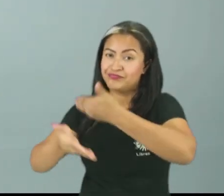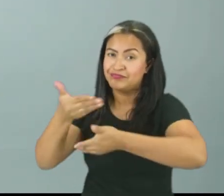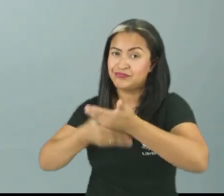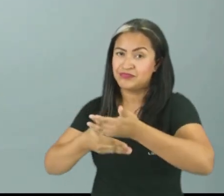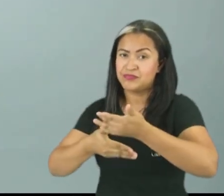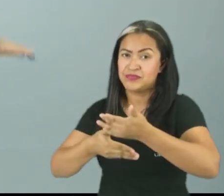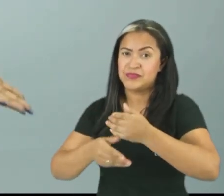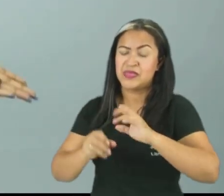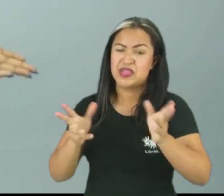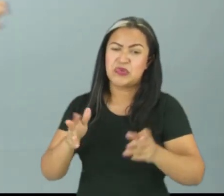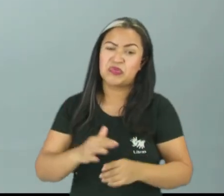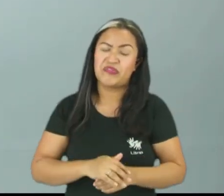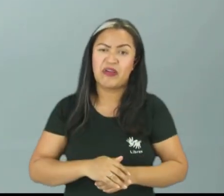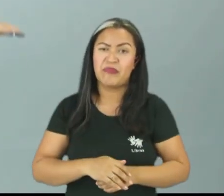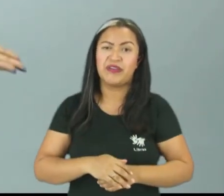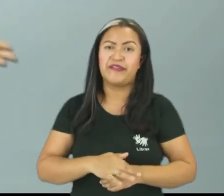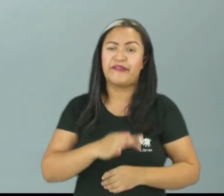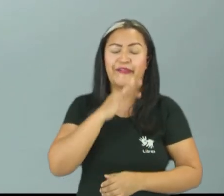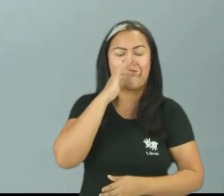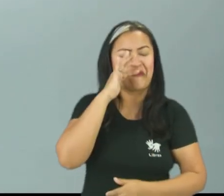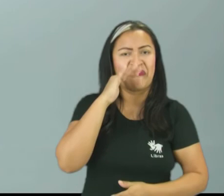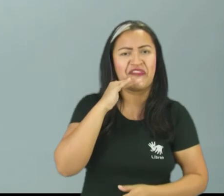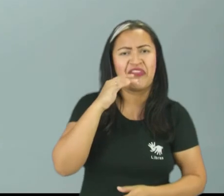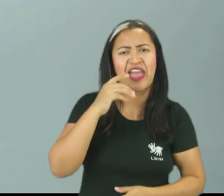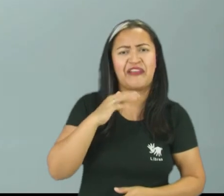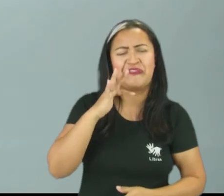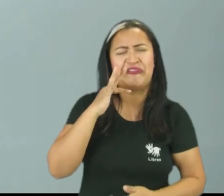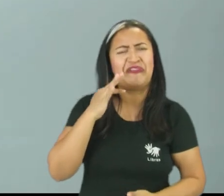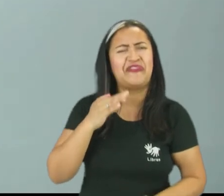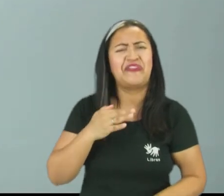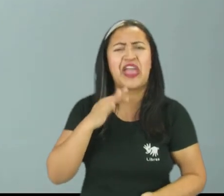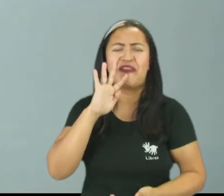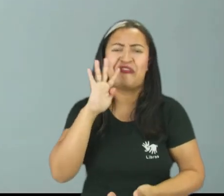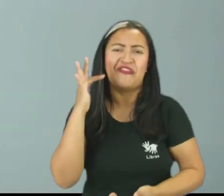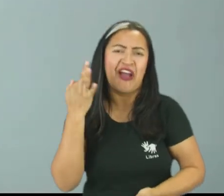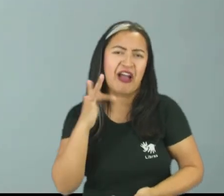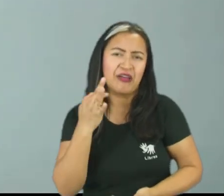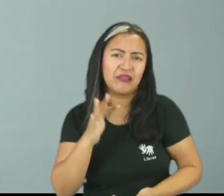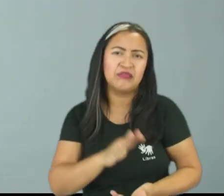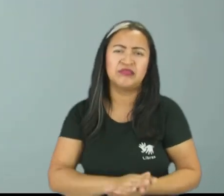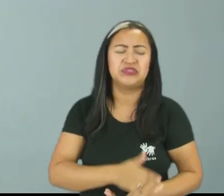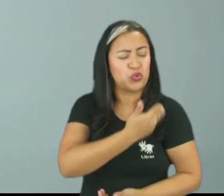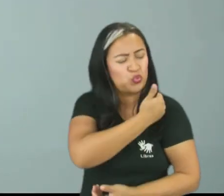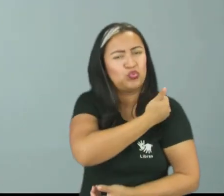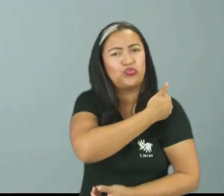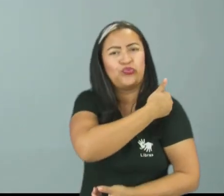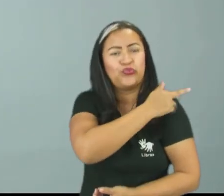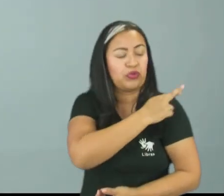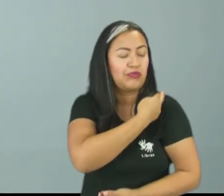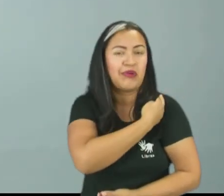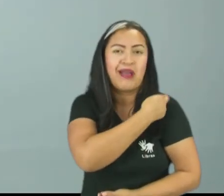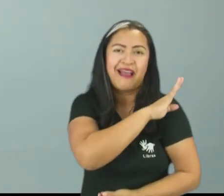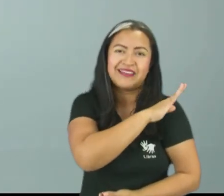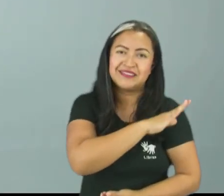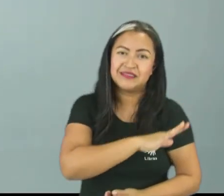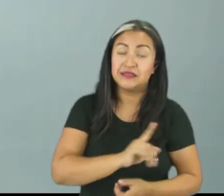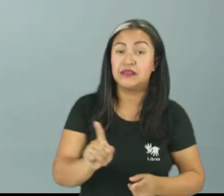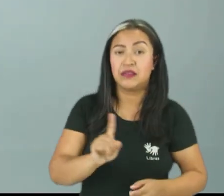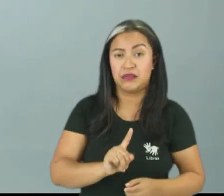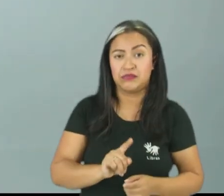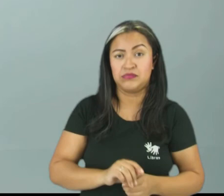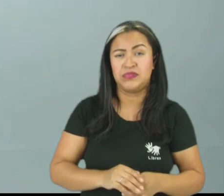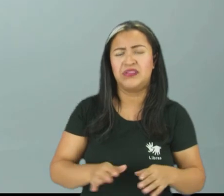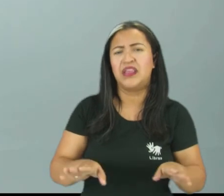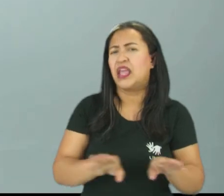né? Não a gente lembrando só no mês de novembro, por conta do dia 20, mas da mesma forma que a gente trabalha a história de Roma, né? Que,